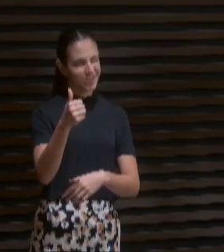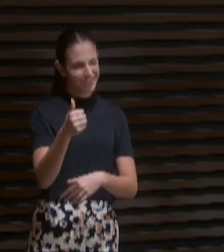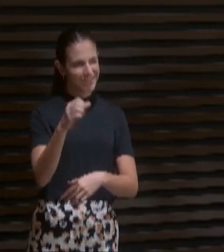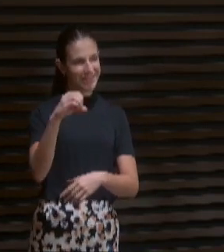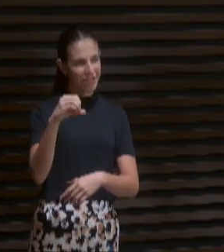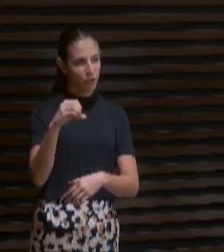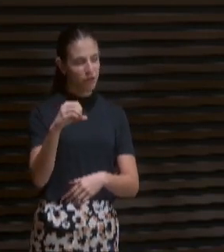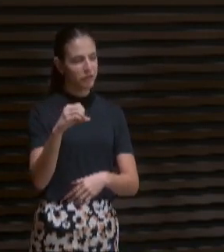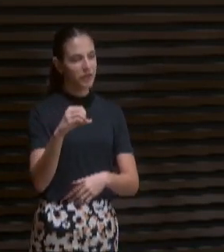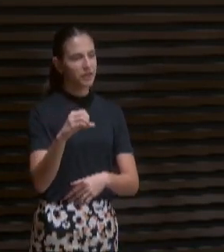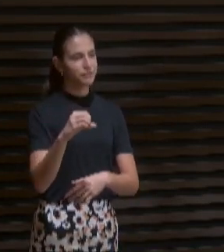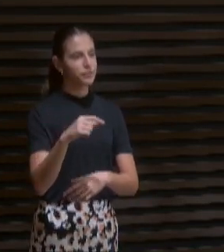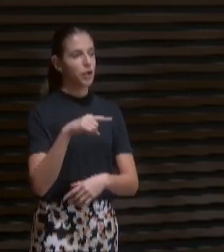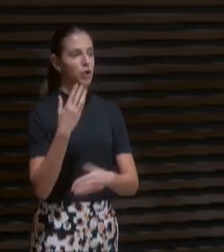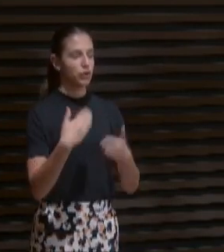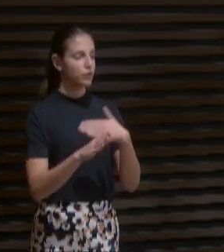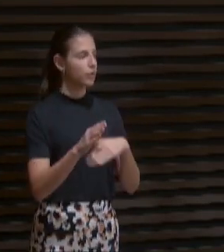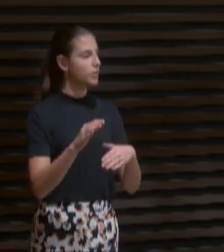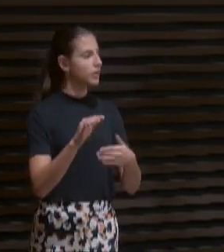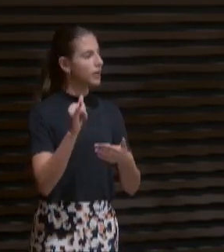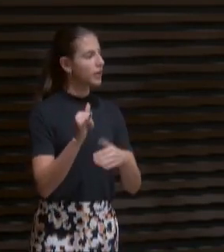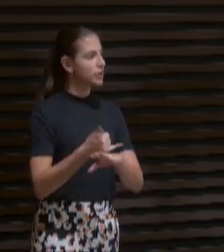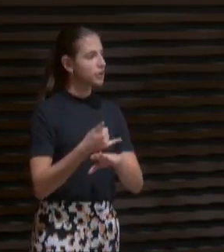E não tinha. Você viu a placa lá?